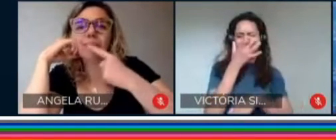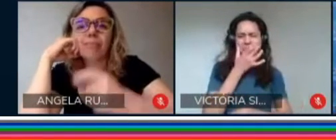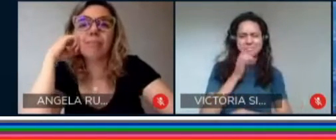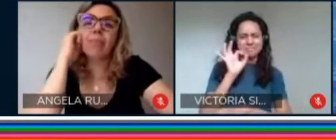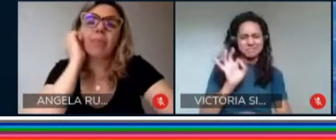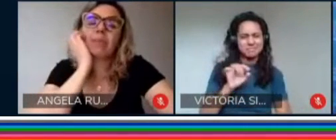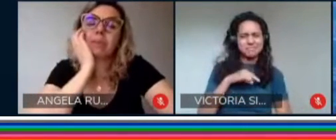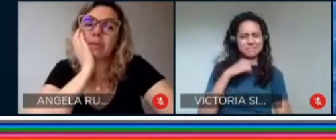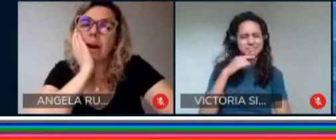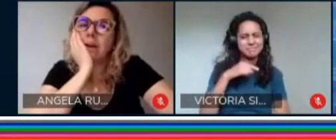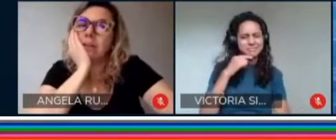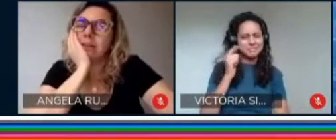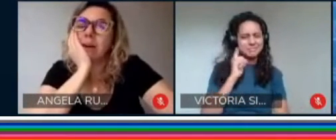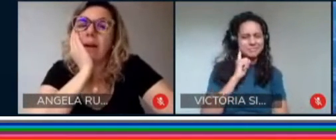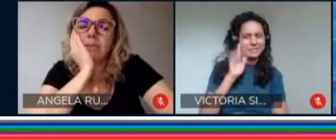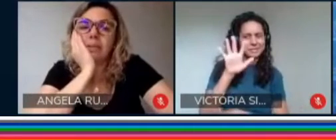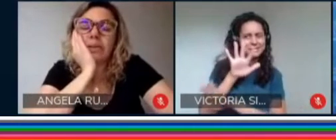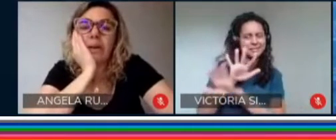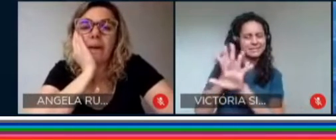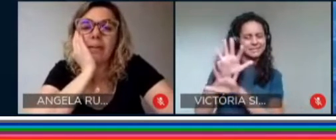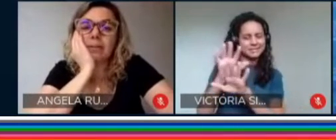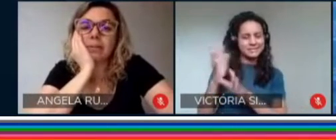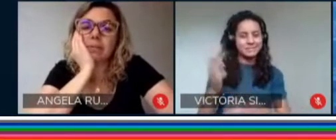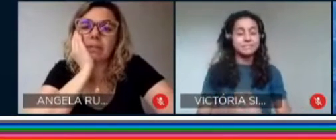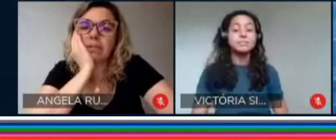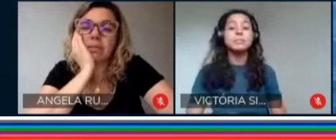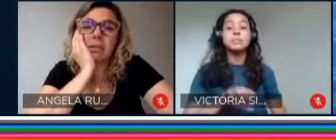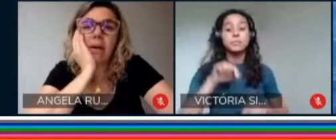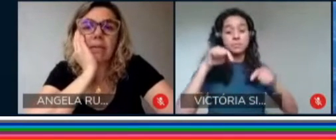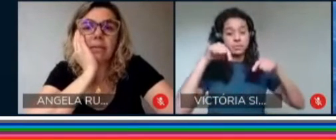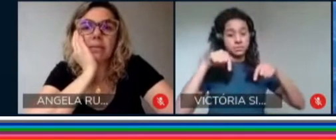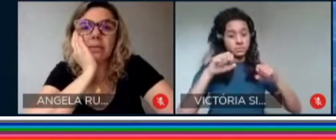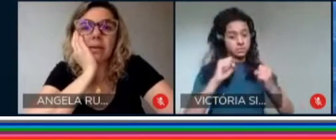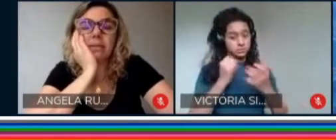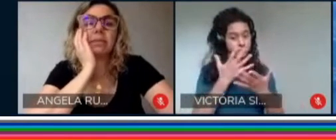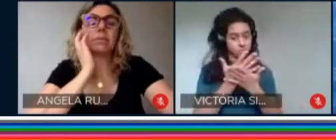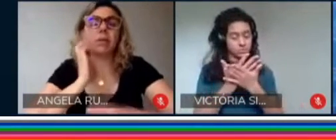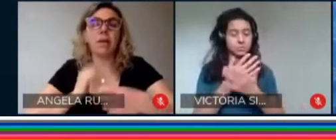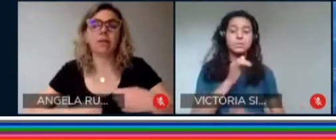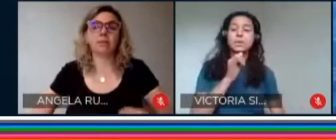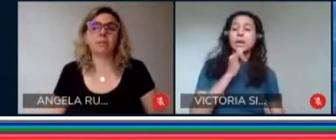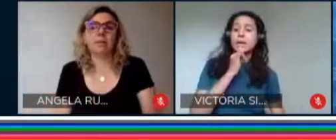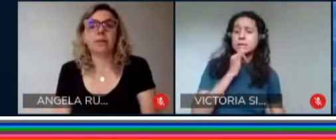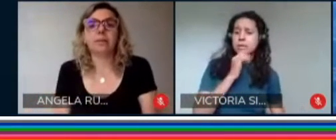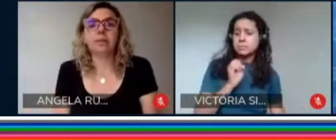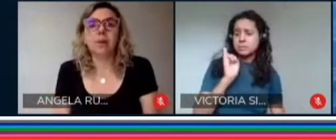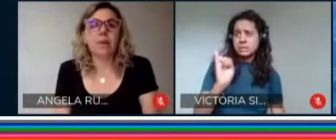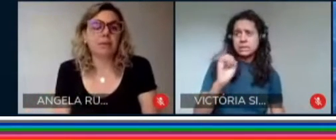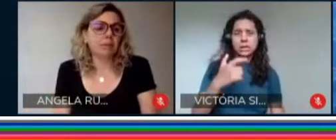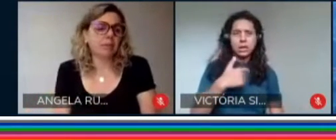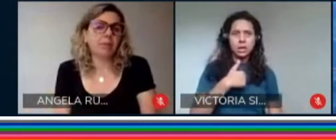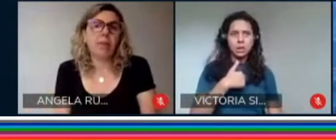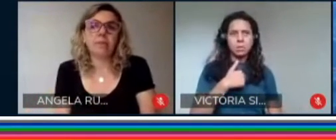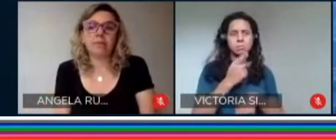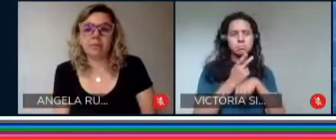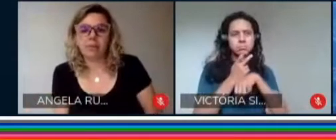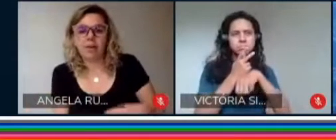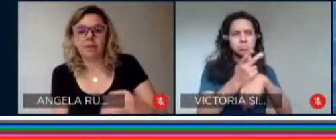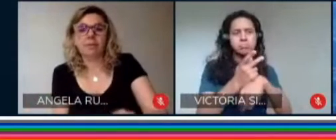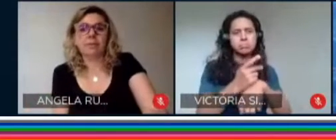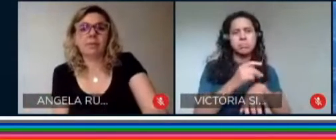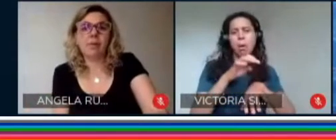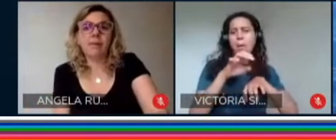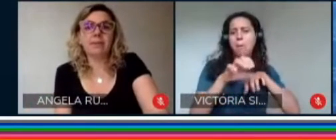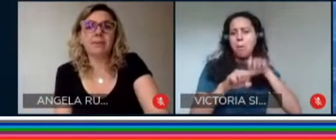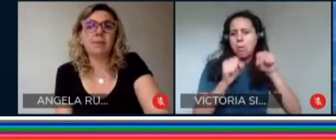Então, quando acontece isso, né, de eu não encontrar nada, ou de eu encontrar poucas coisas e achar que tinha mais, ou